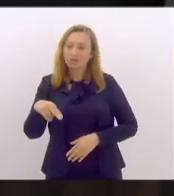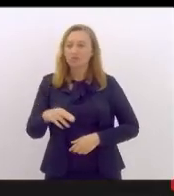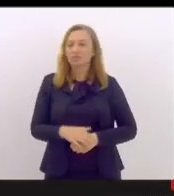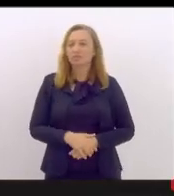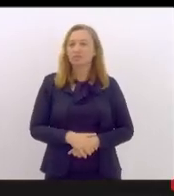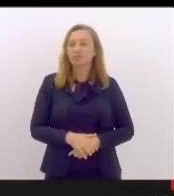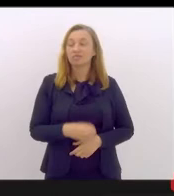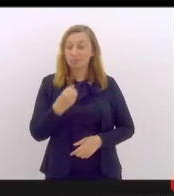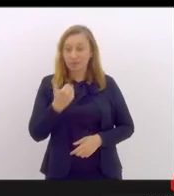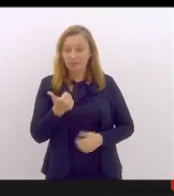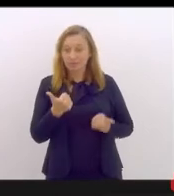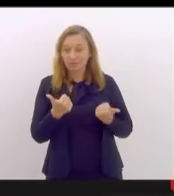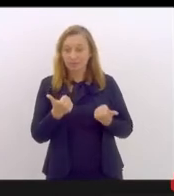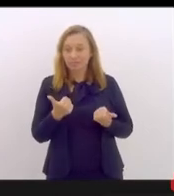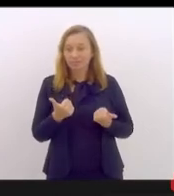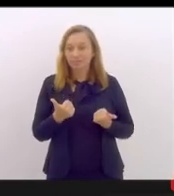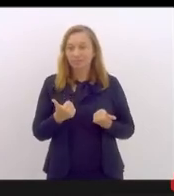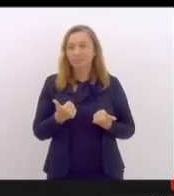tudo bem